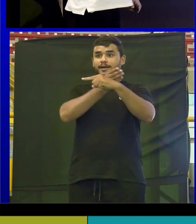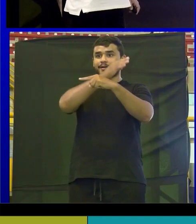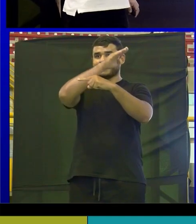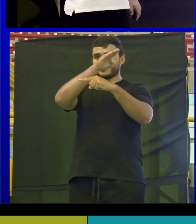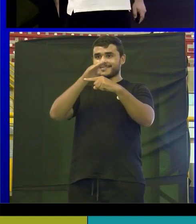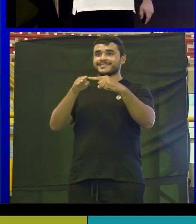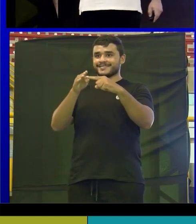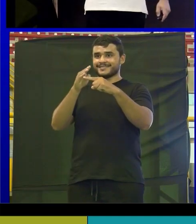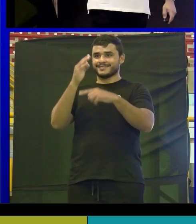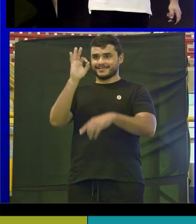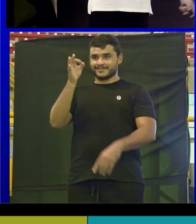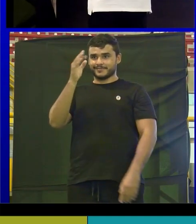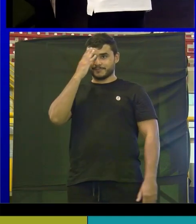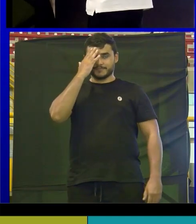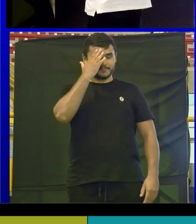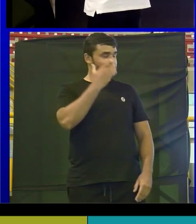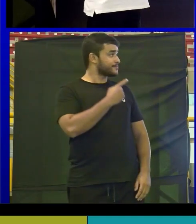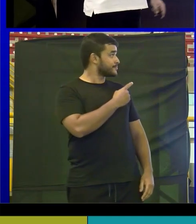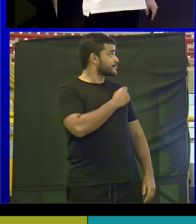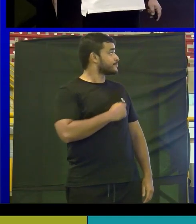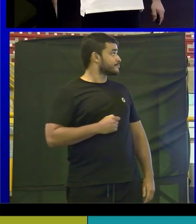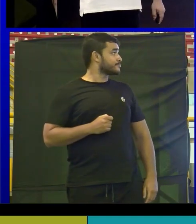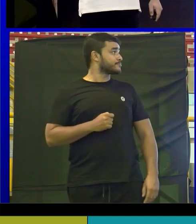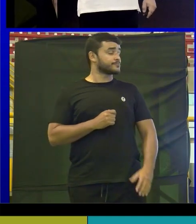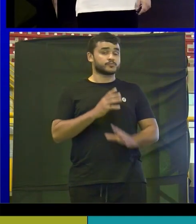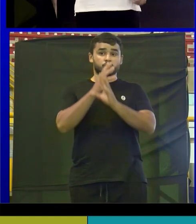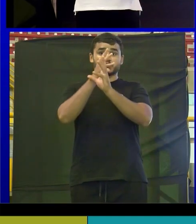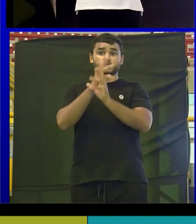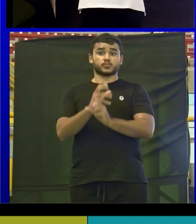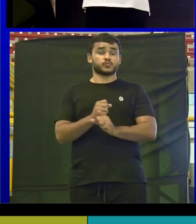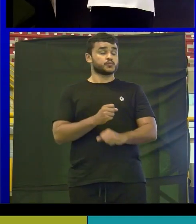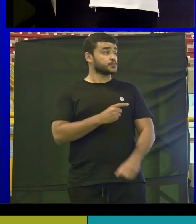2K menos 96 igual a 21,